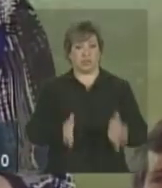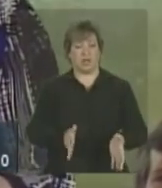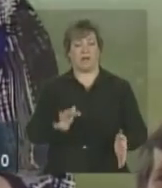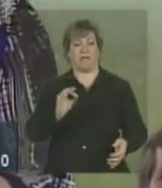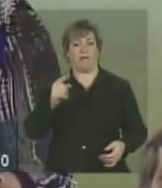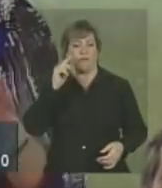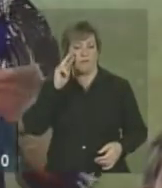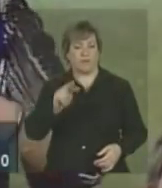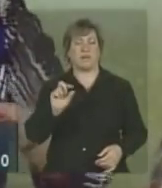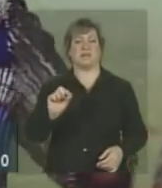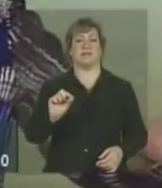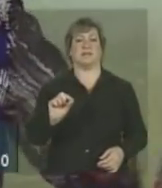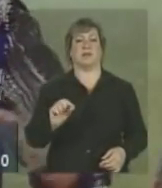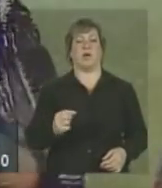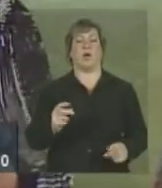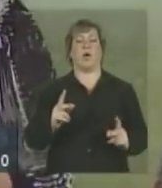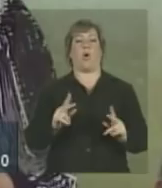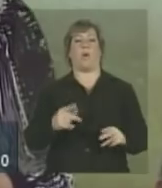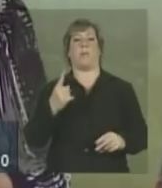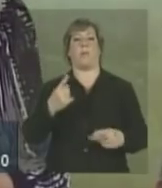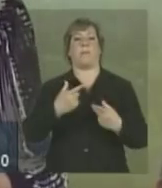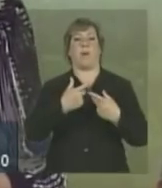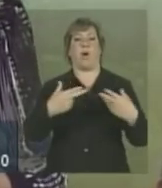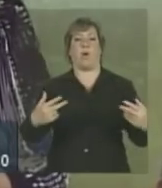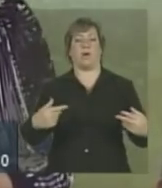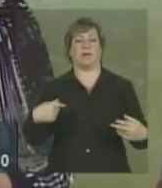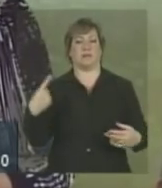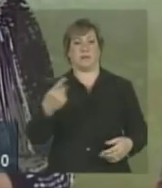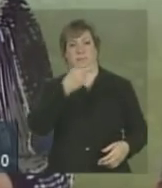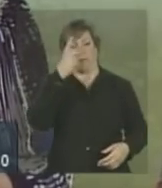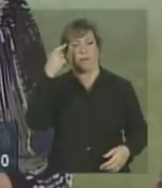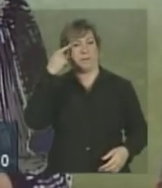olhada como algo que devia ser simplesmente